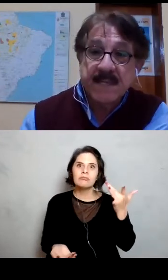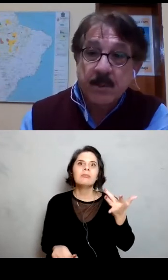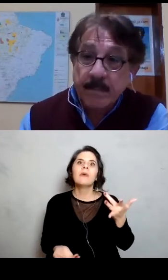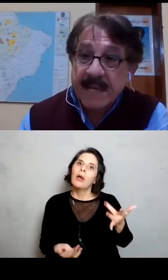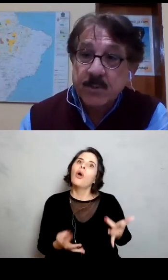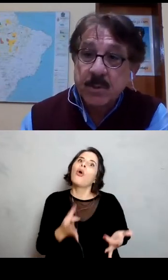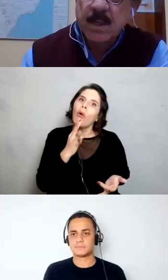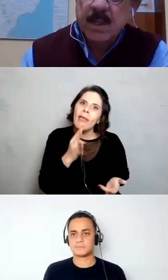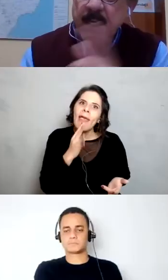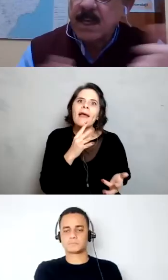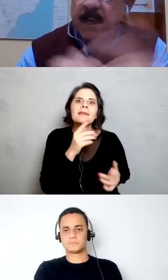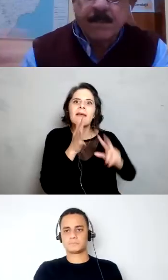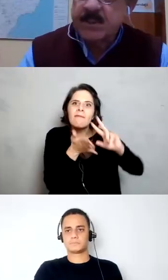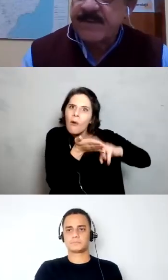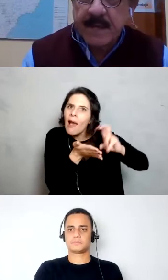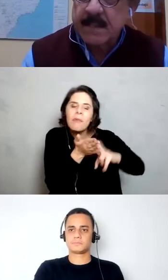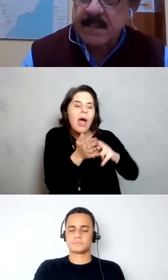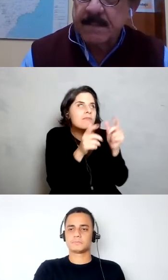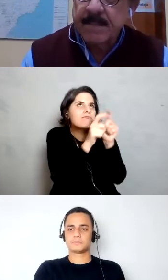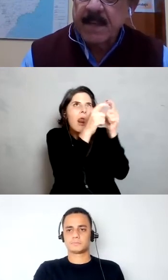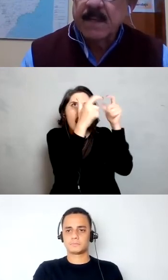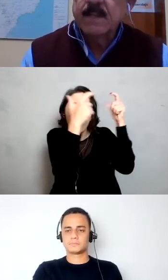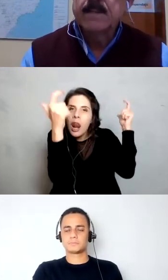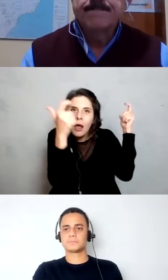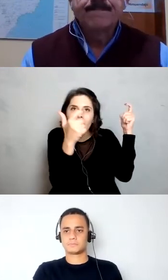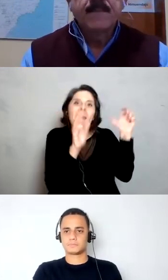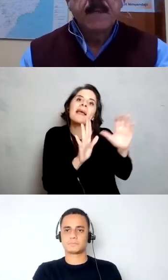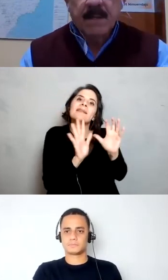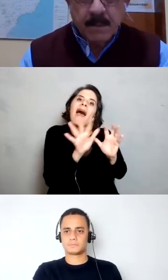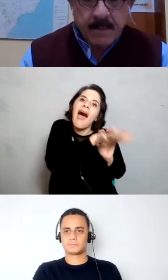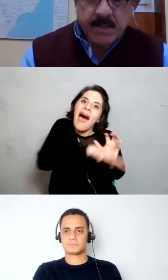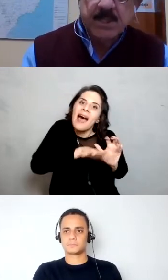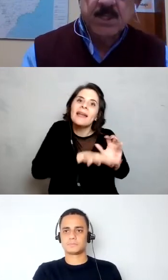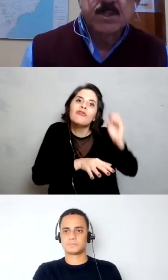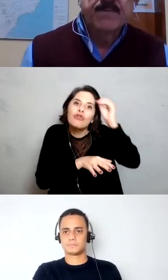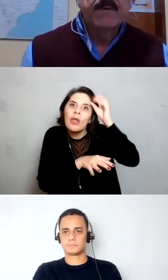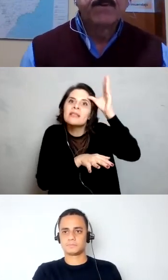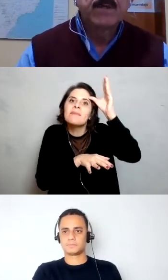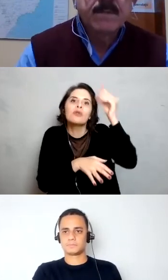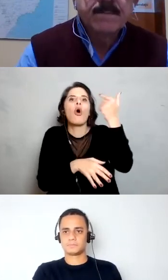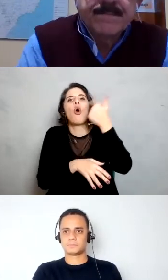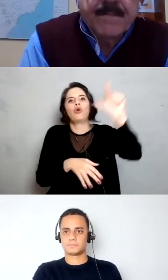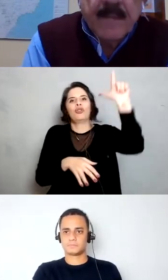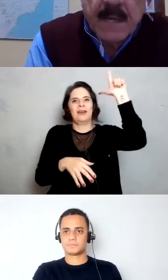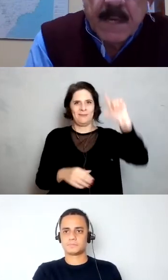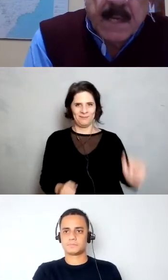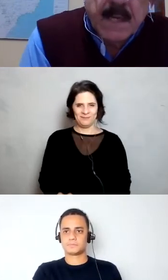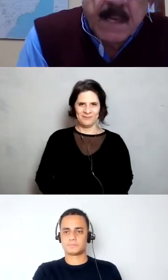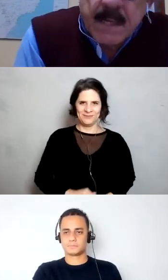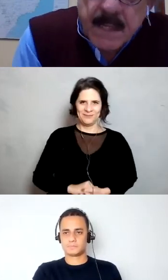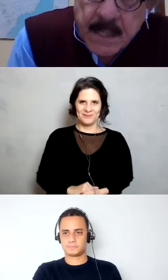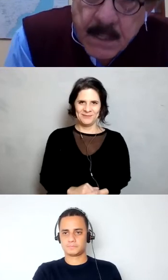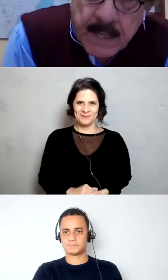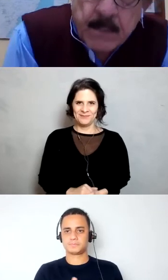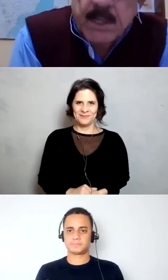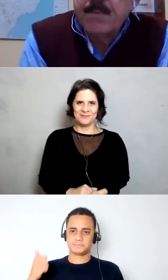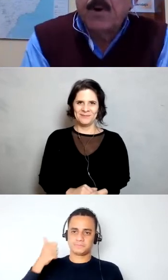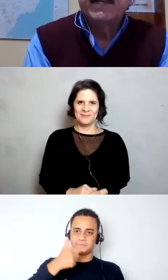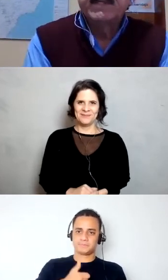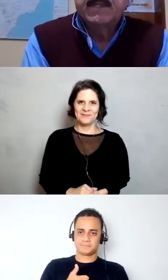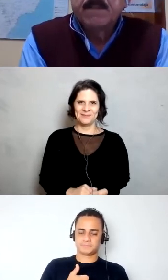não tem o cara que só entende de passarinho. Então, o conhecimento tem que ser compartilhado. E então, o falante